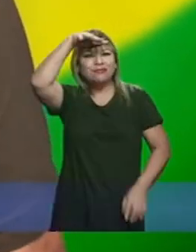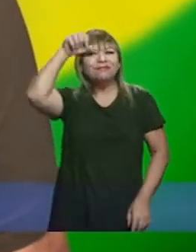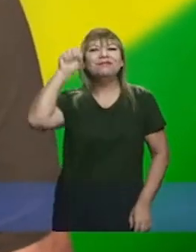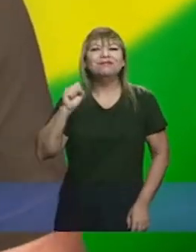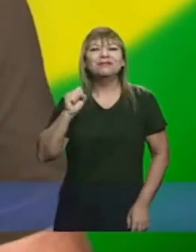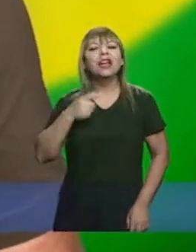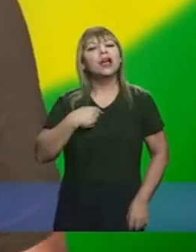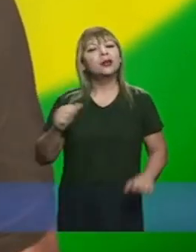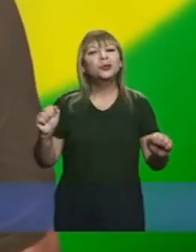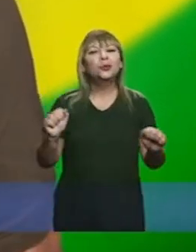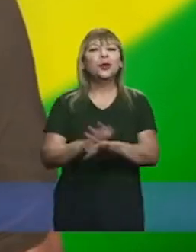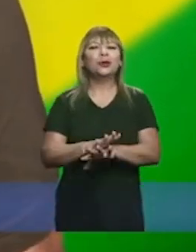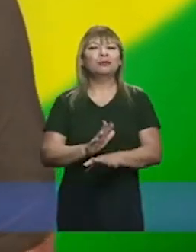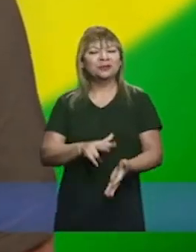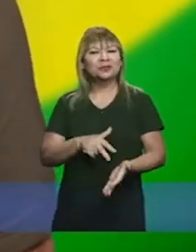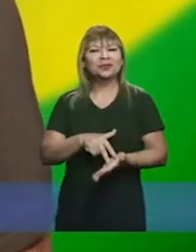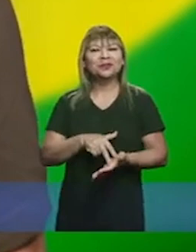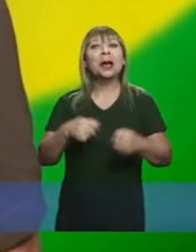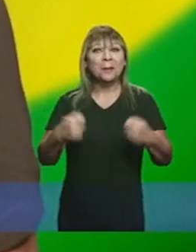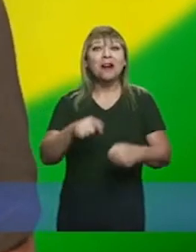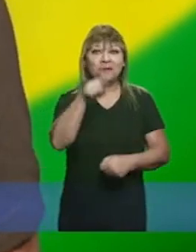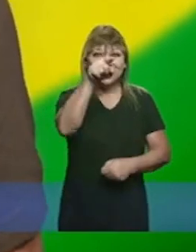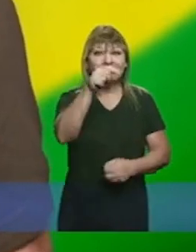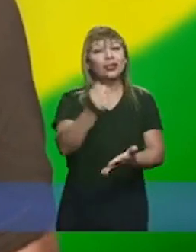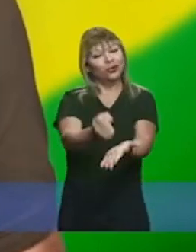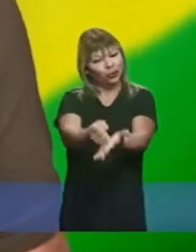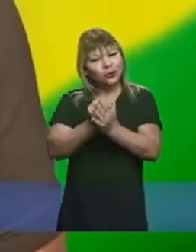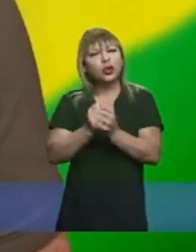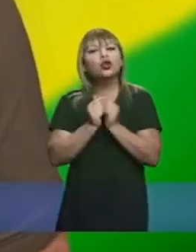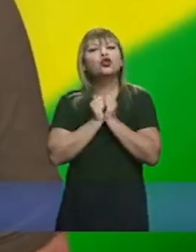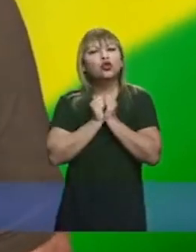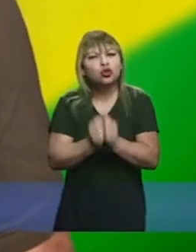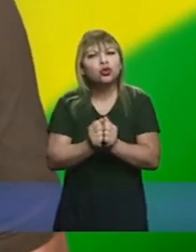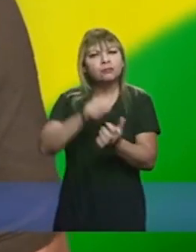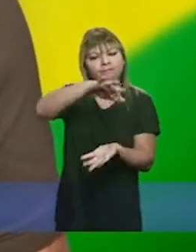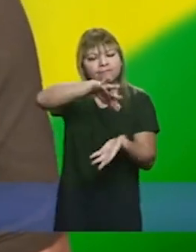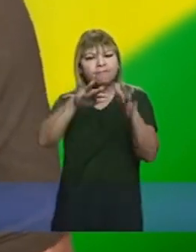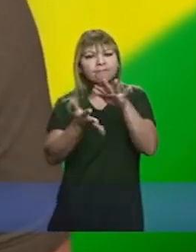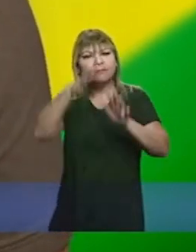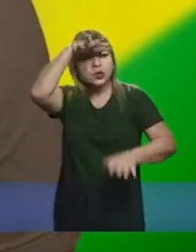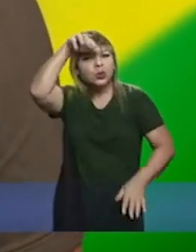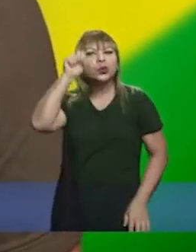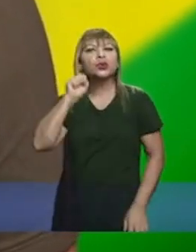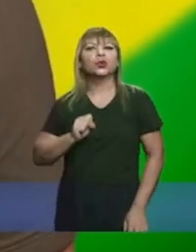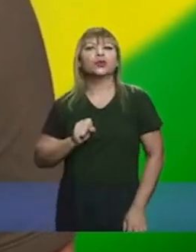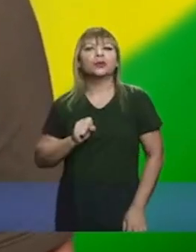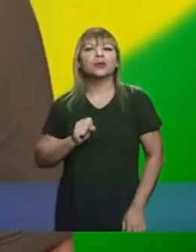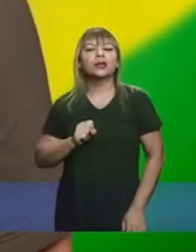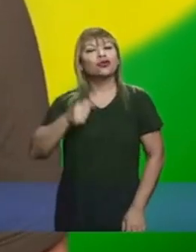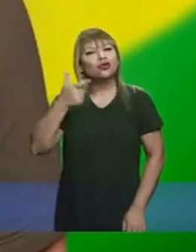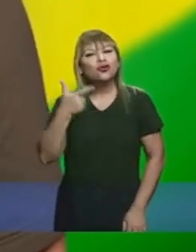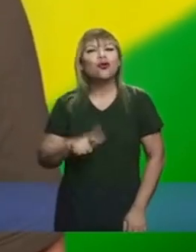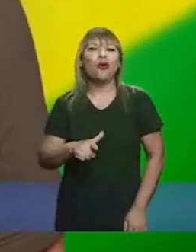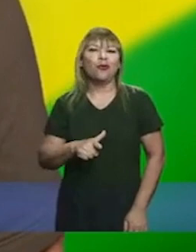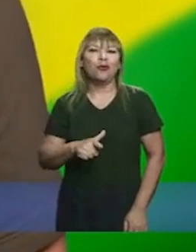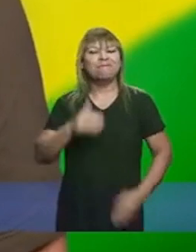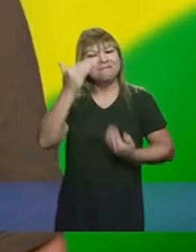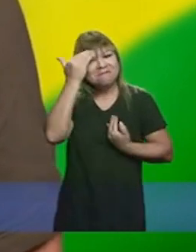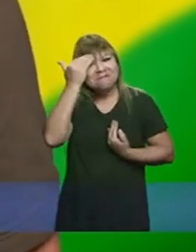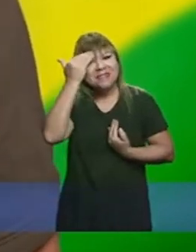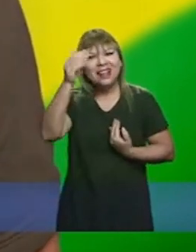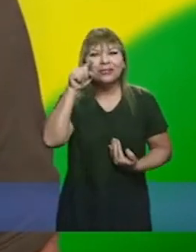estado. Eu estou pronto e preciso de você para juntos transformarmos Mato Grosso do Sul. Mais uma